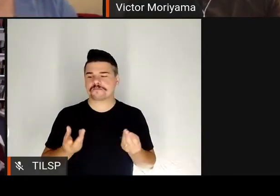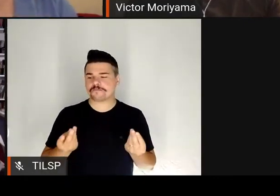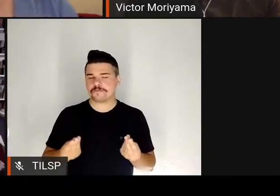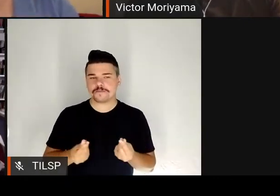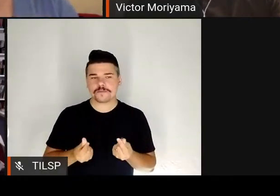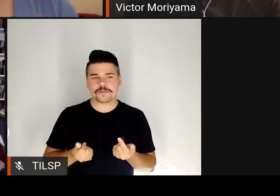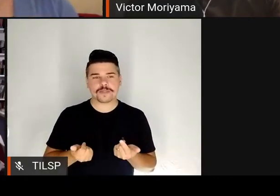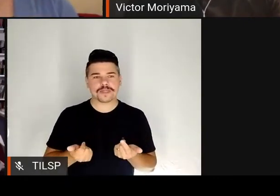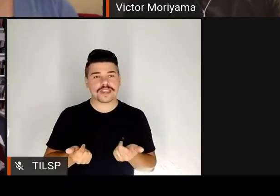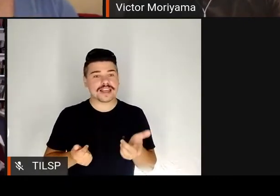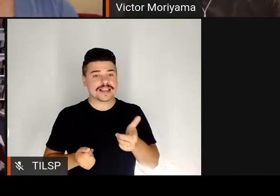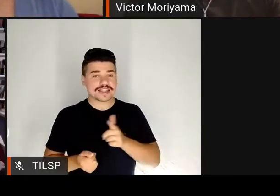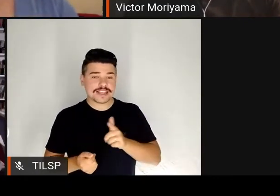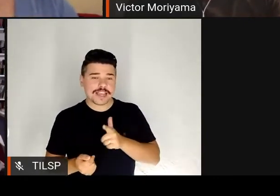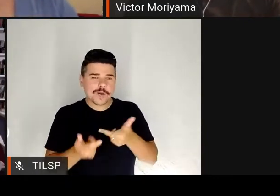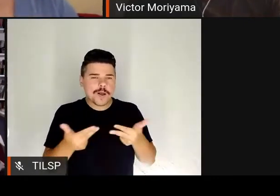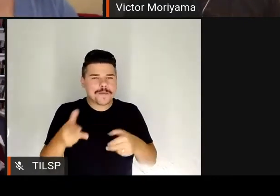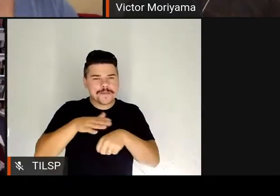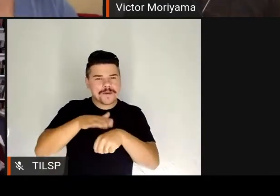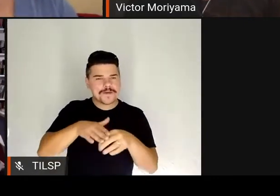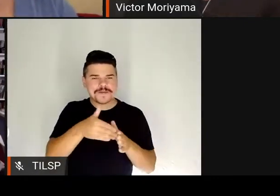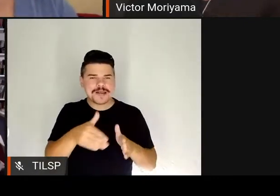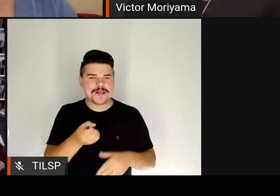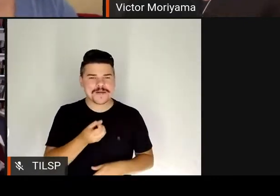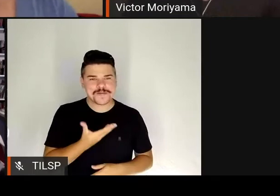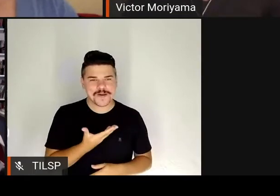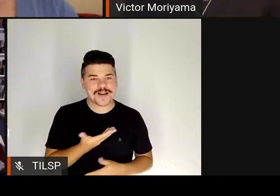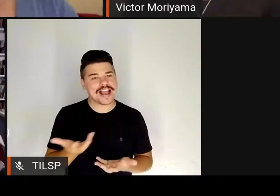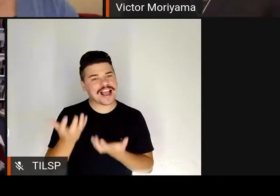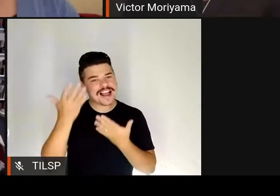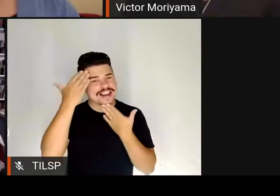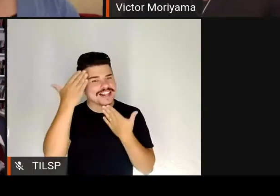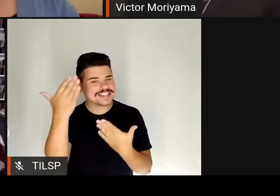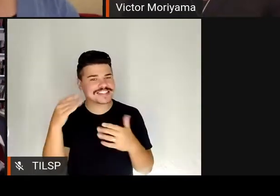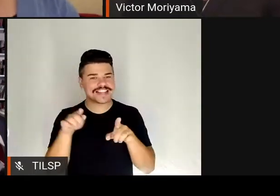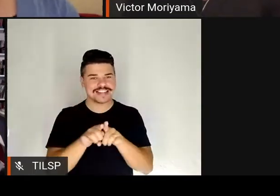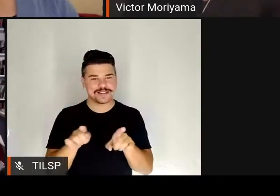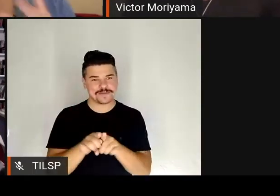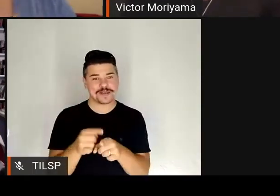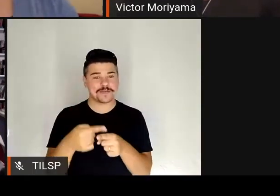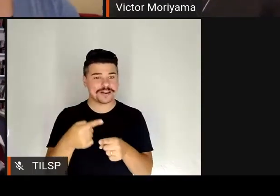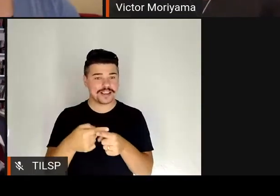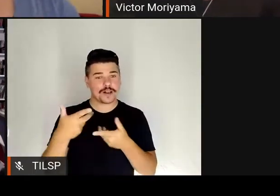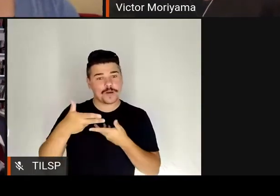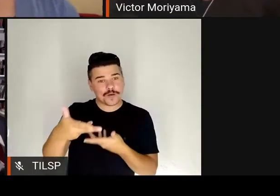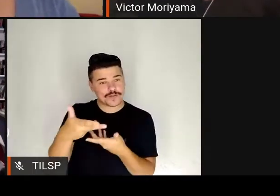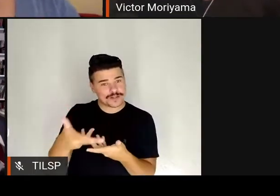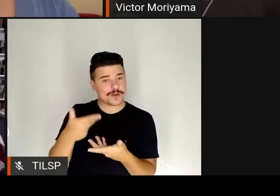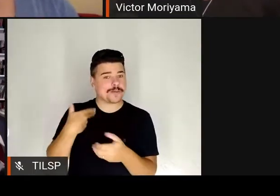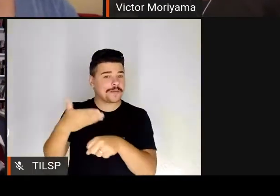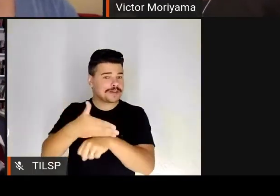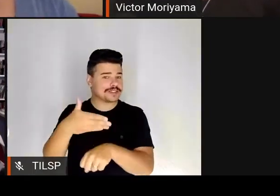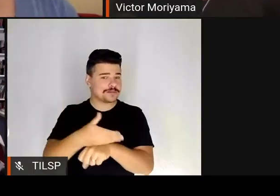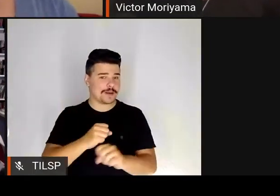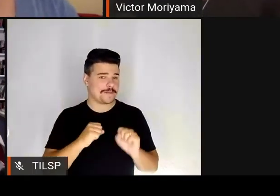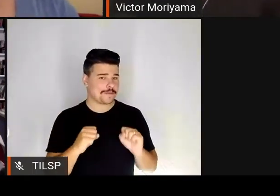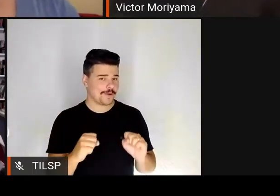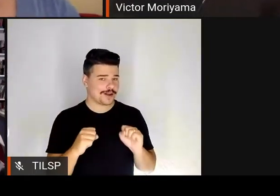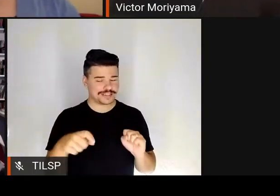bem, um bom momento, né, e eu queria agradecer também o convite de estar participando dessa